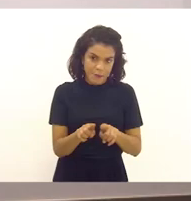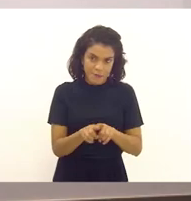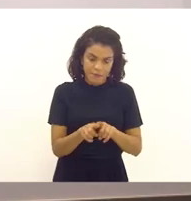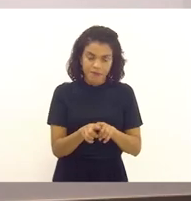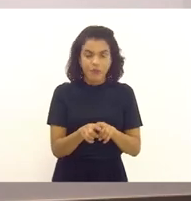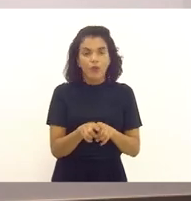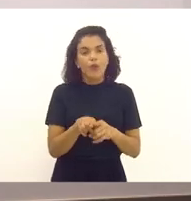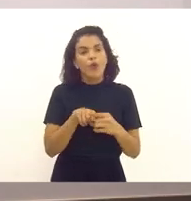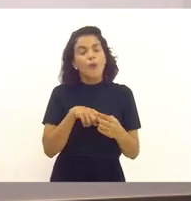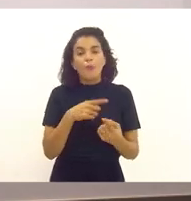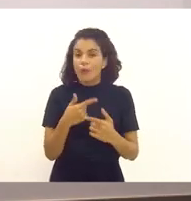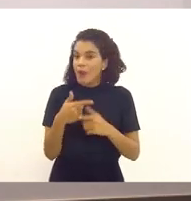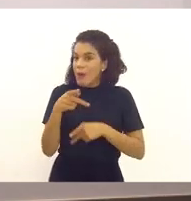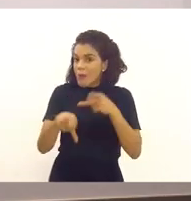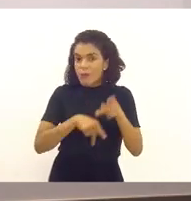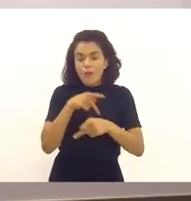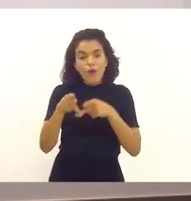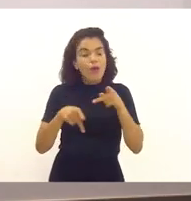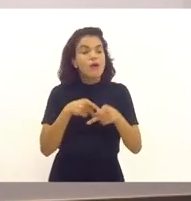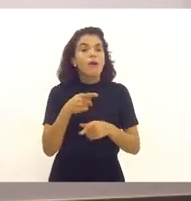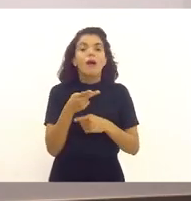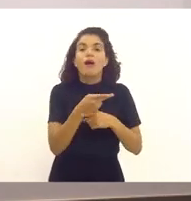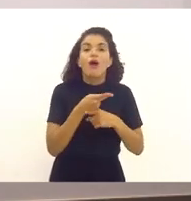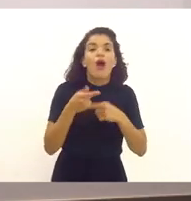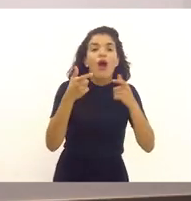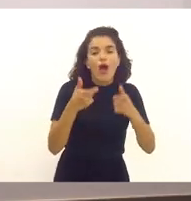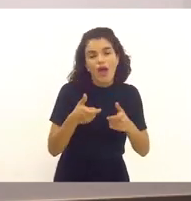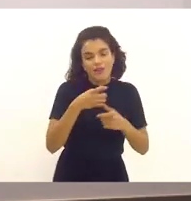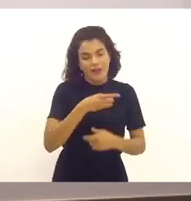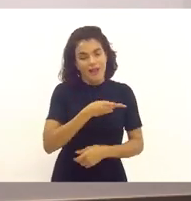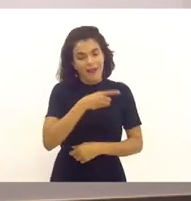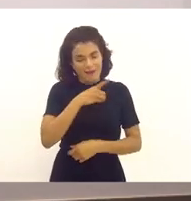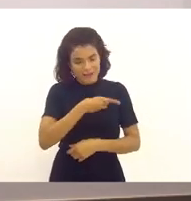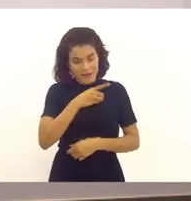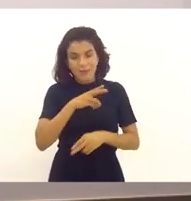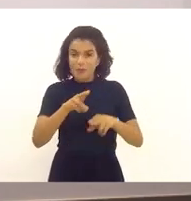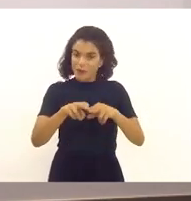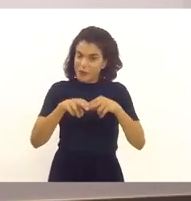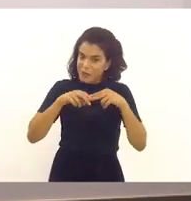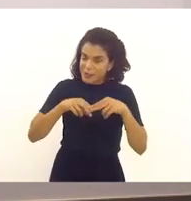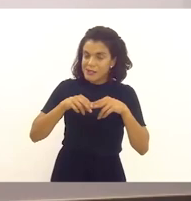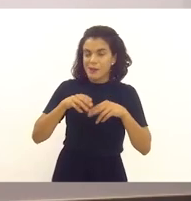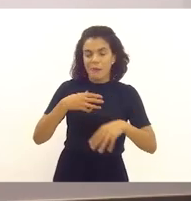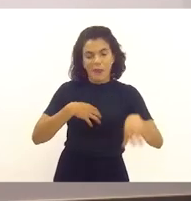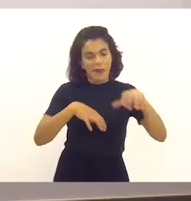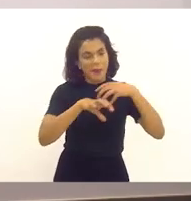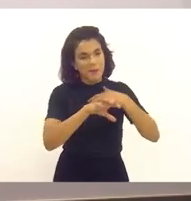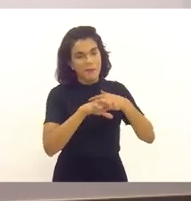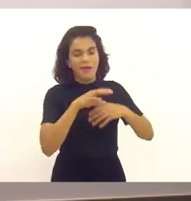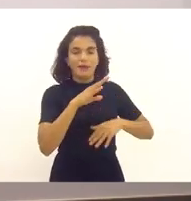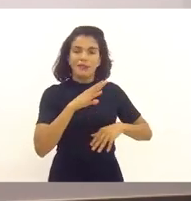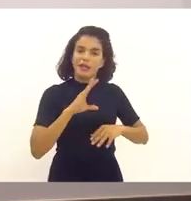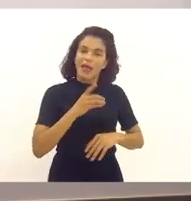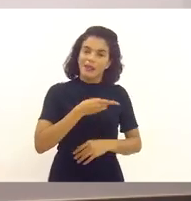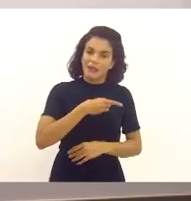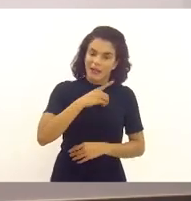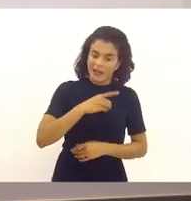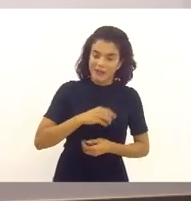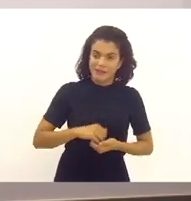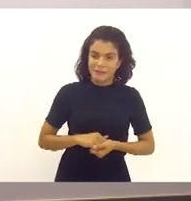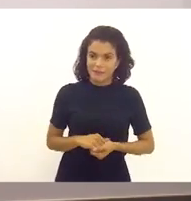a população procura aquela porta nunca fecha né por isso toda minha empatia a delegacia